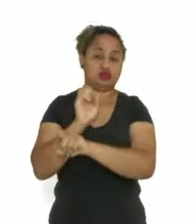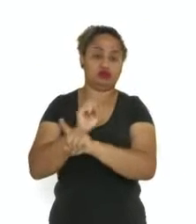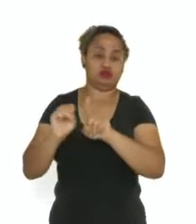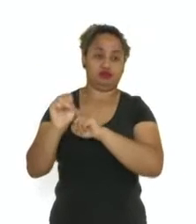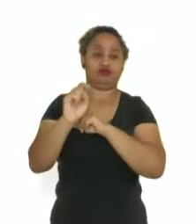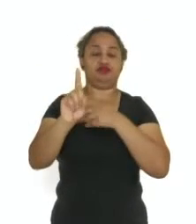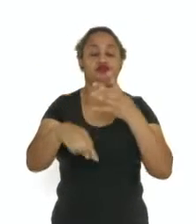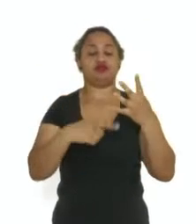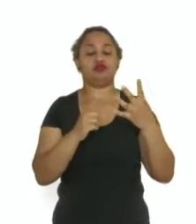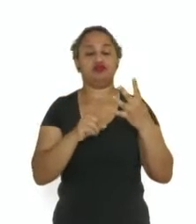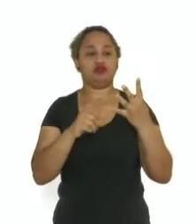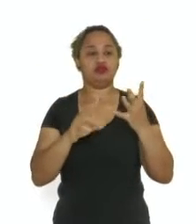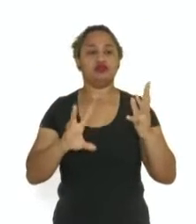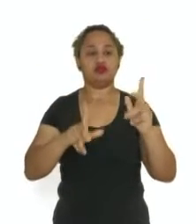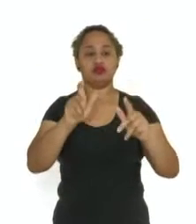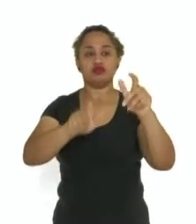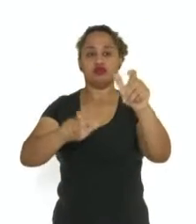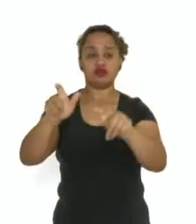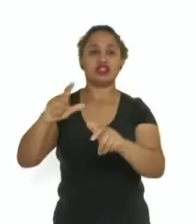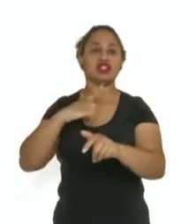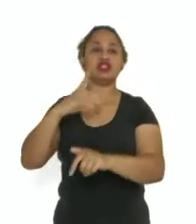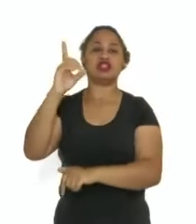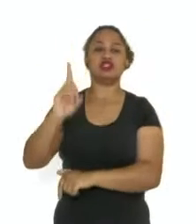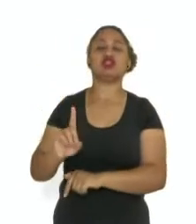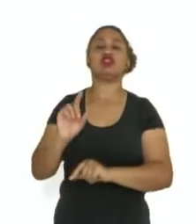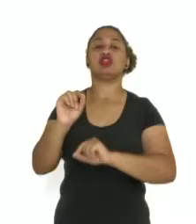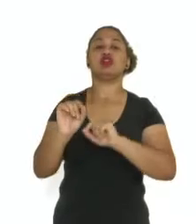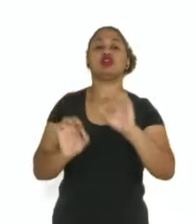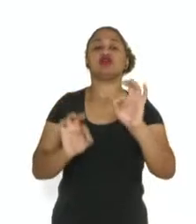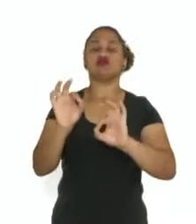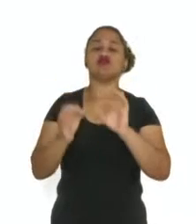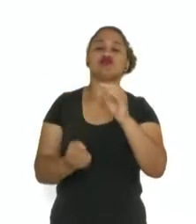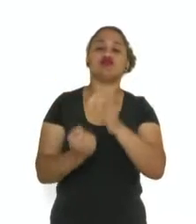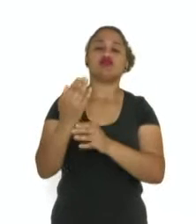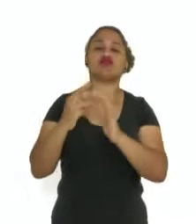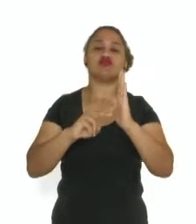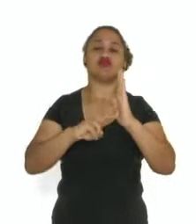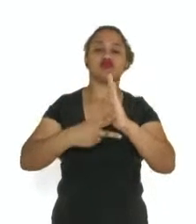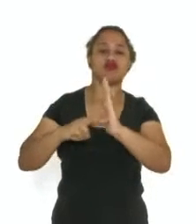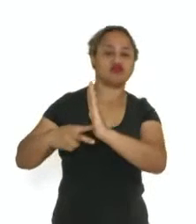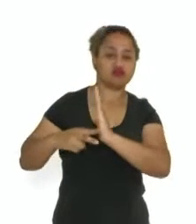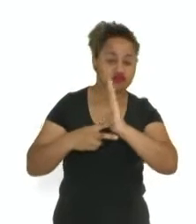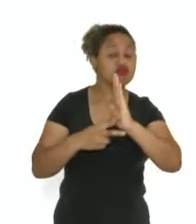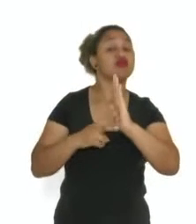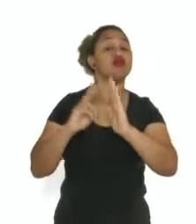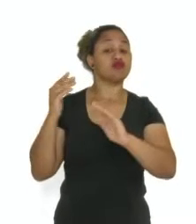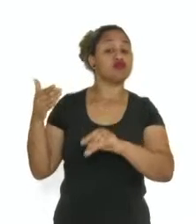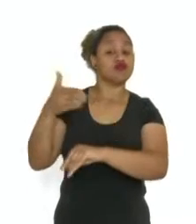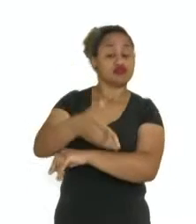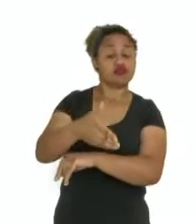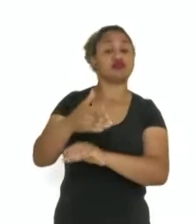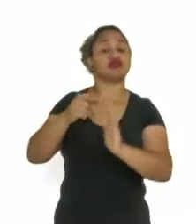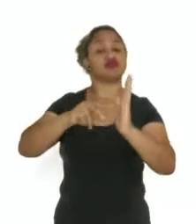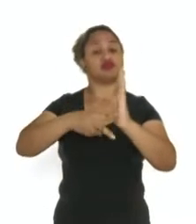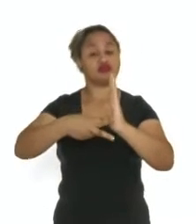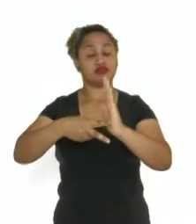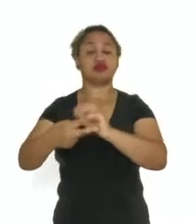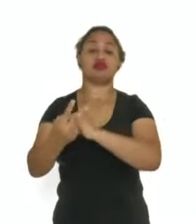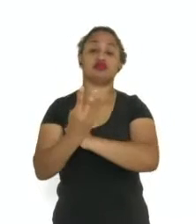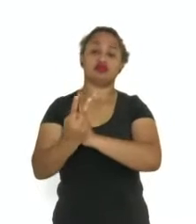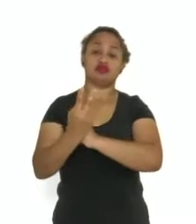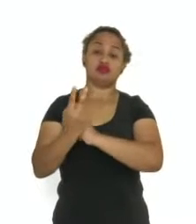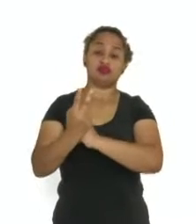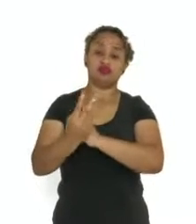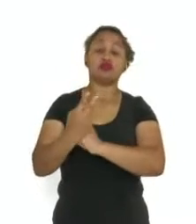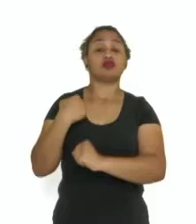4. Todo ser humano tem direito a organizar sindicatos e neles ingressar para a proteção de